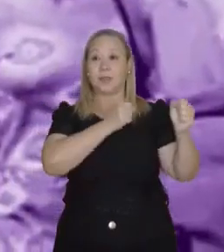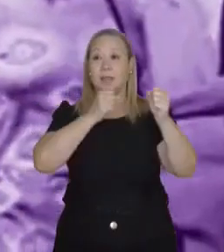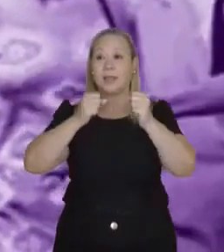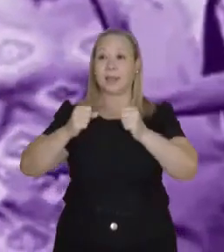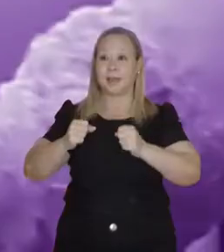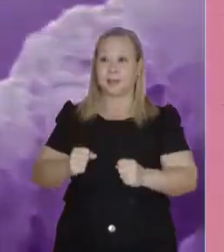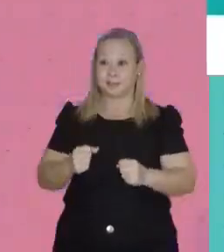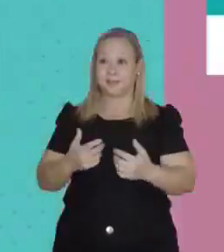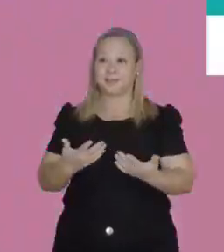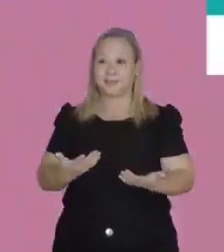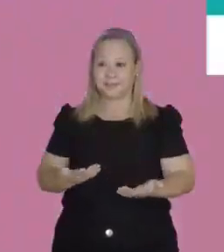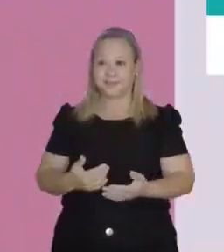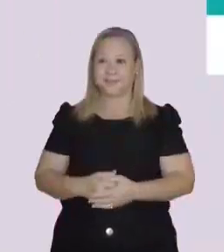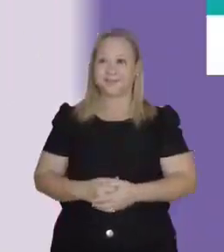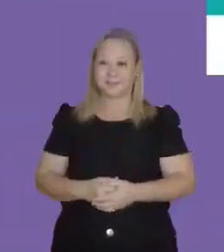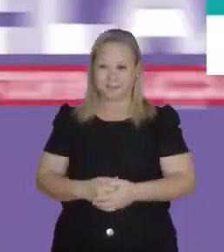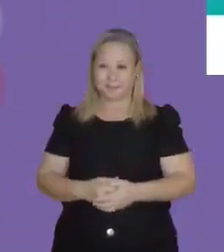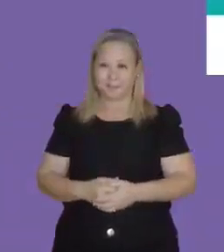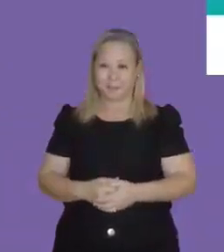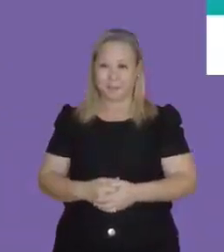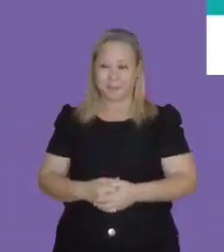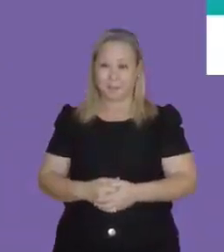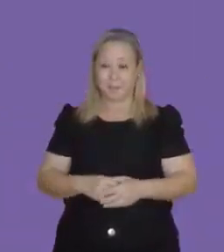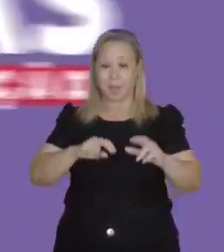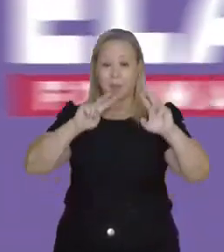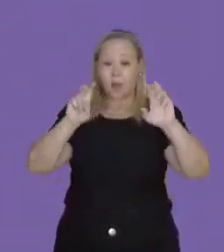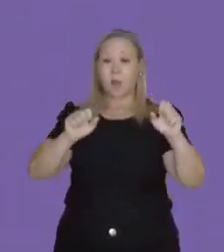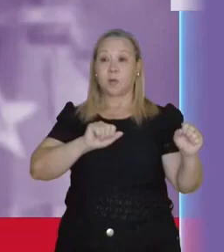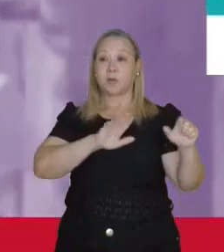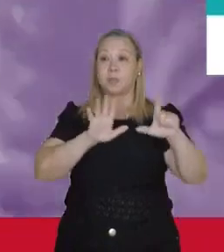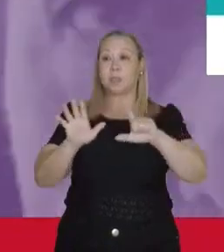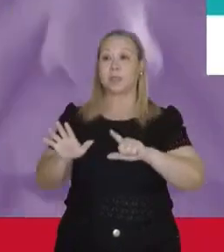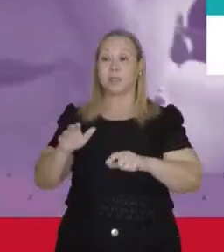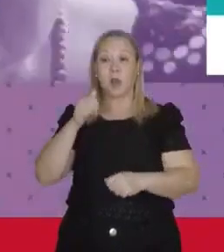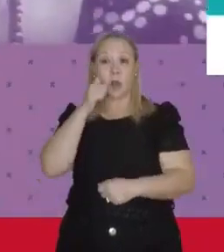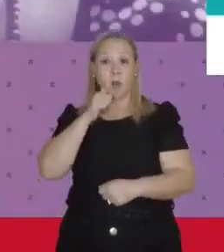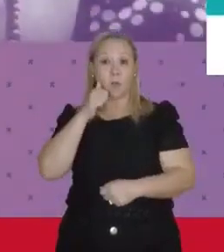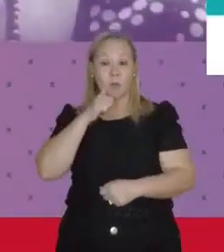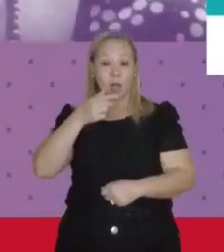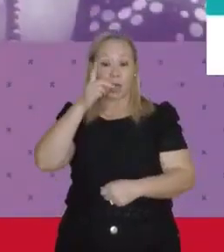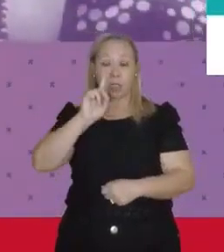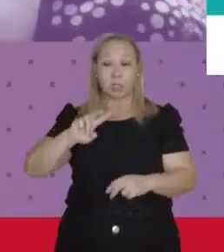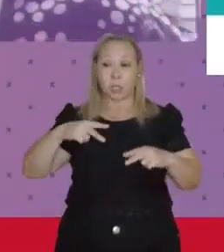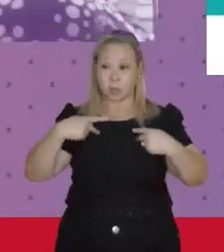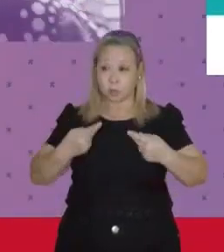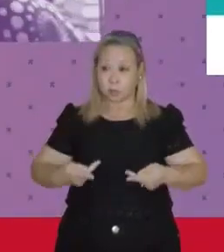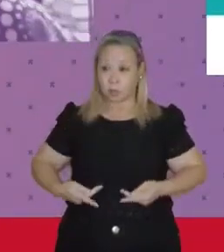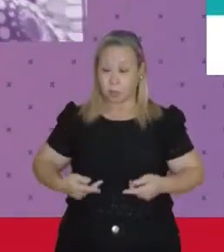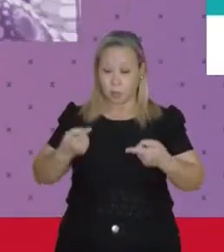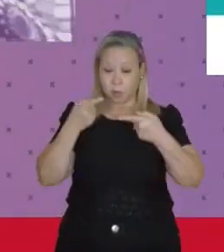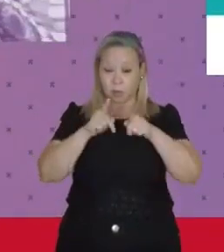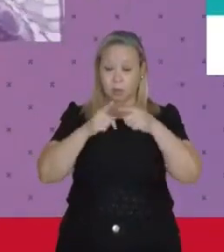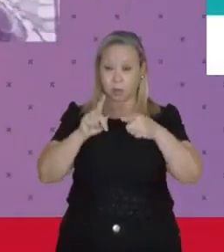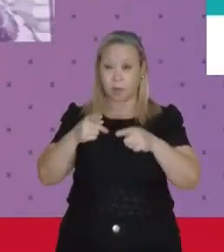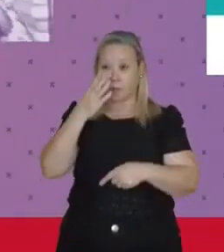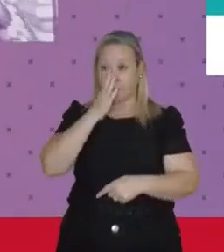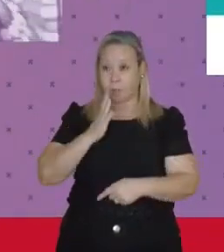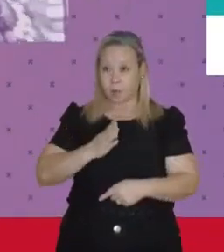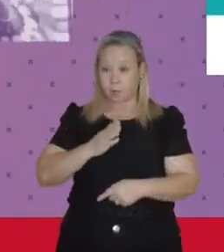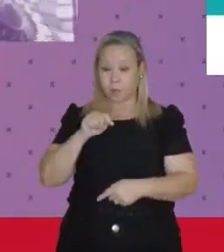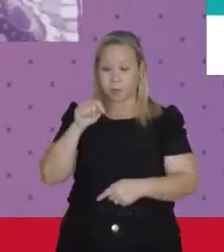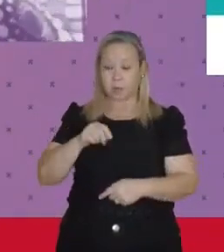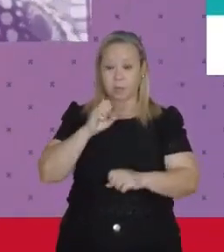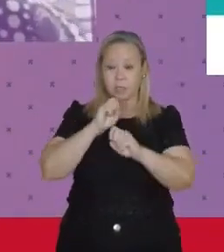de poder. O tema dessa semana é Mulheres e Direitos Humanos, desafios para o Brasil.